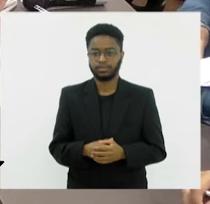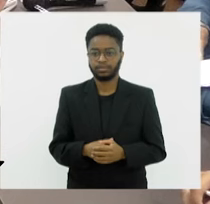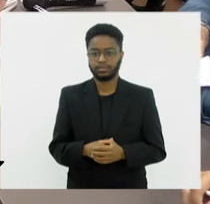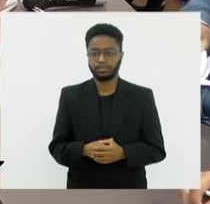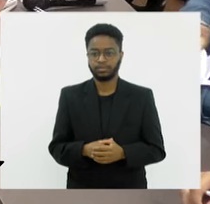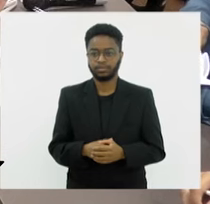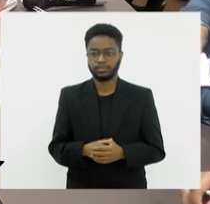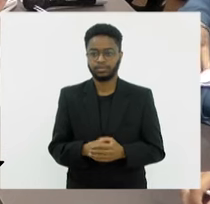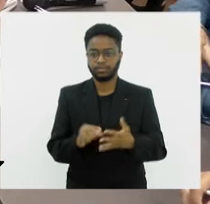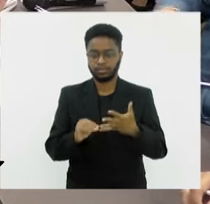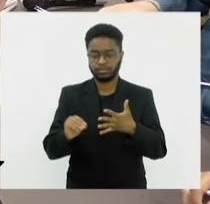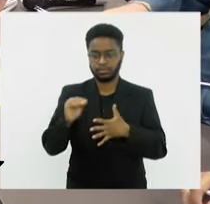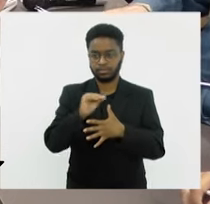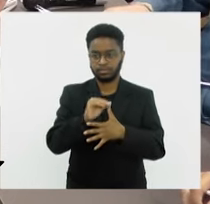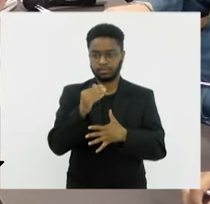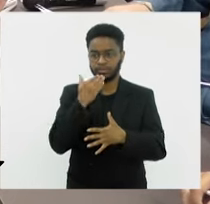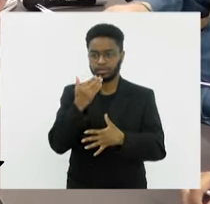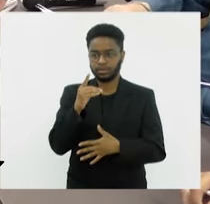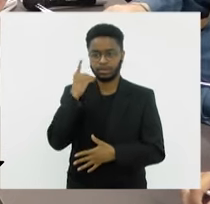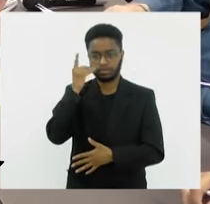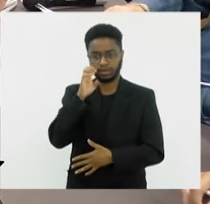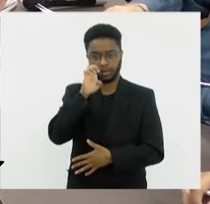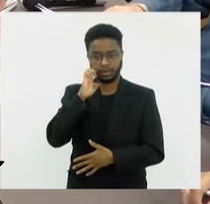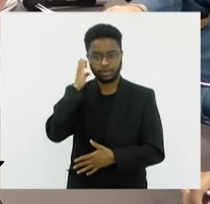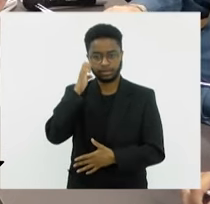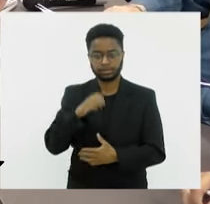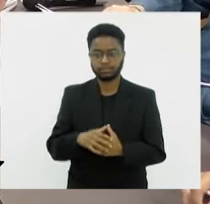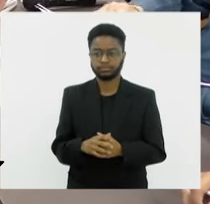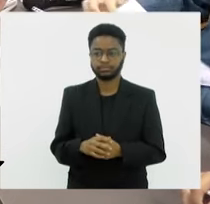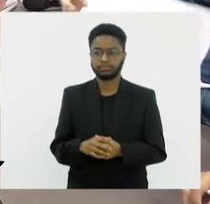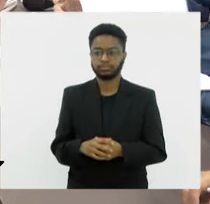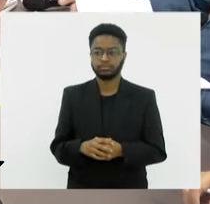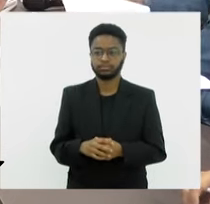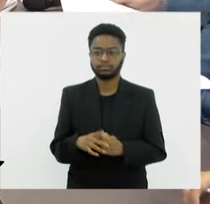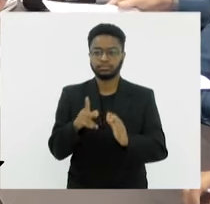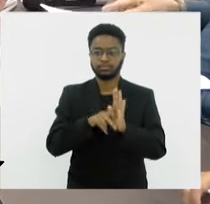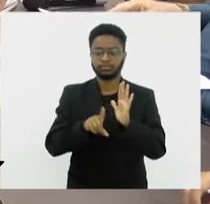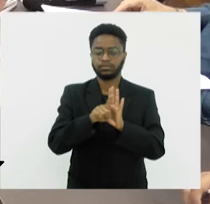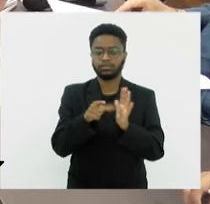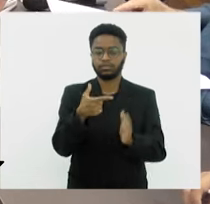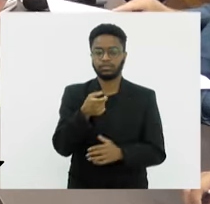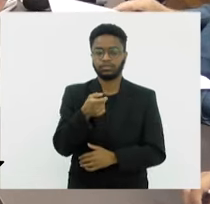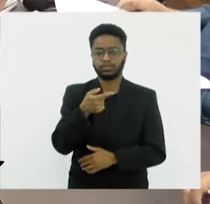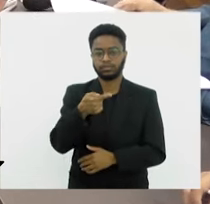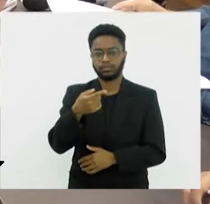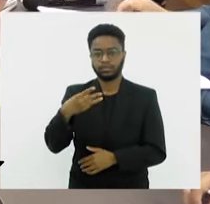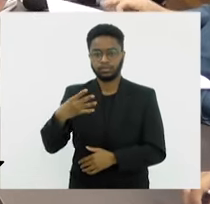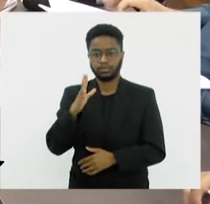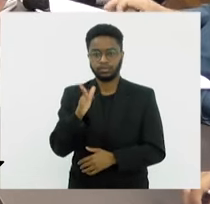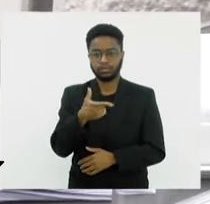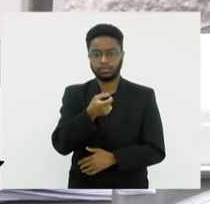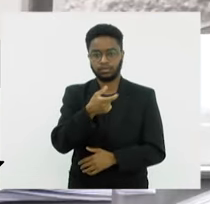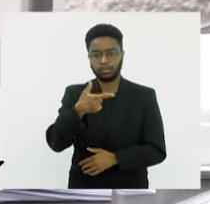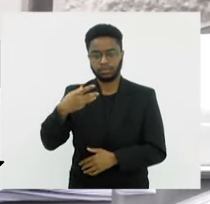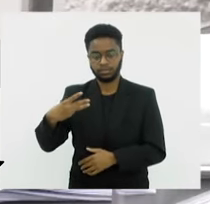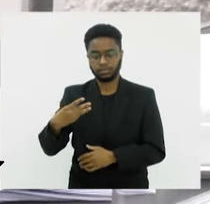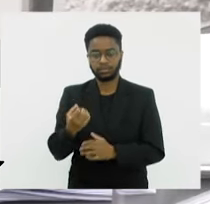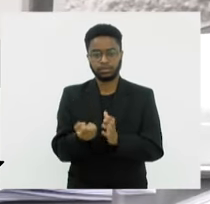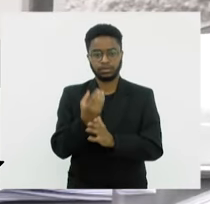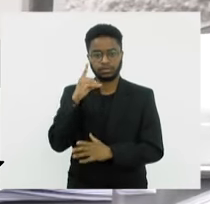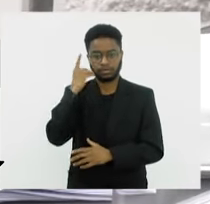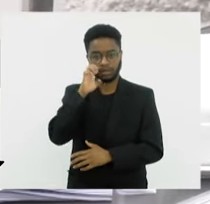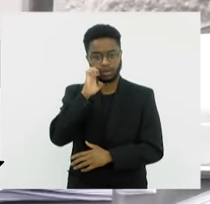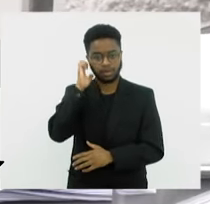Deferida a inversão de pauta, requerida pela deputada Élica Takimoto. 53 da pauta, PL 2074 de 23, de autoria da deputada Élica Takimoto, que declara